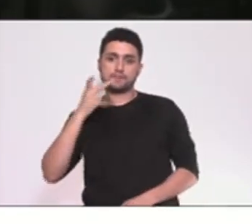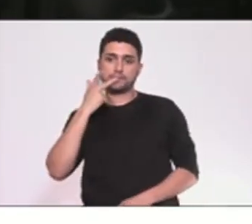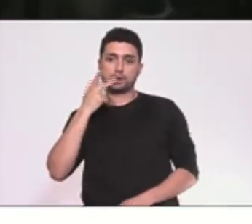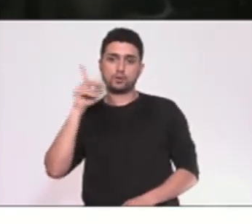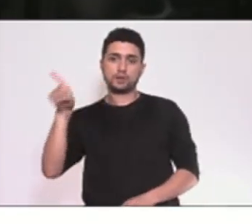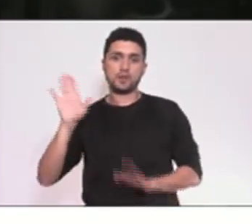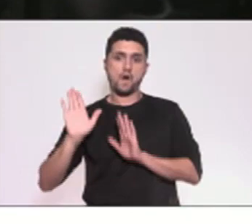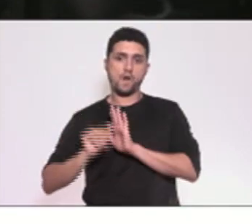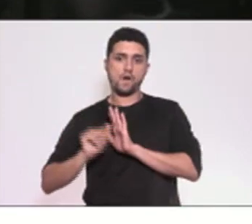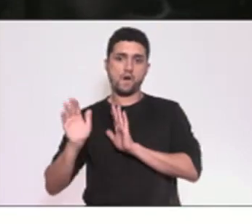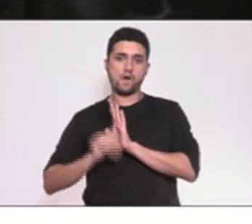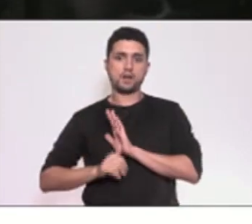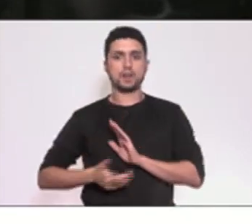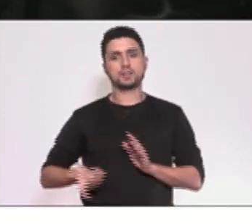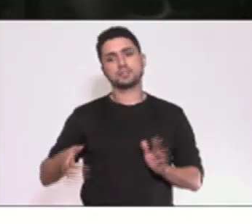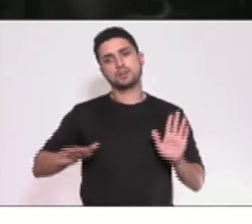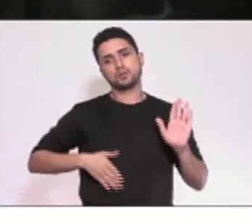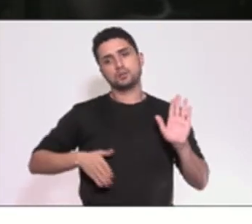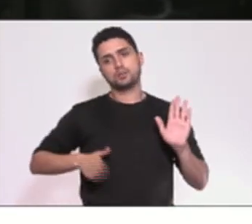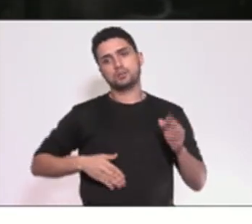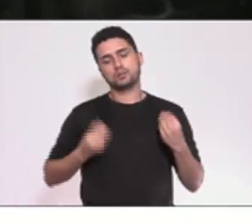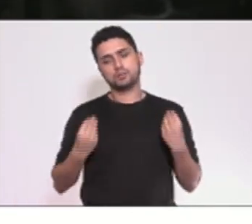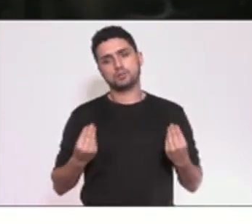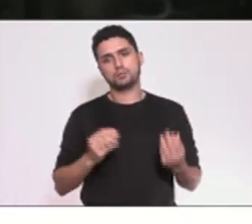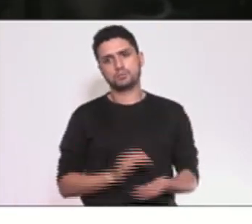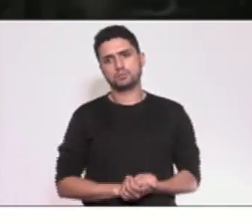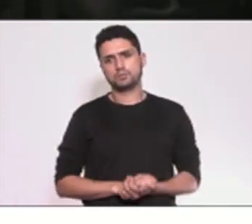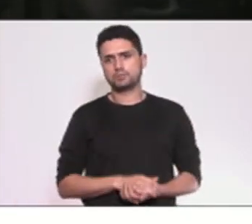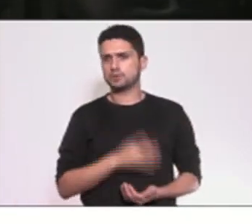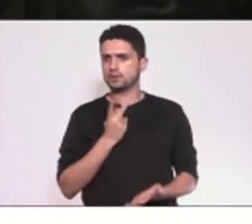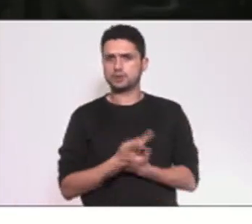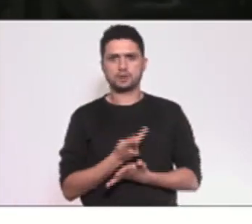é uma interferência indevida.